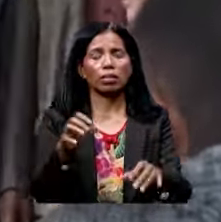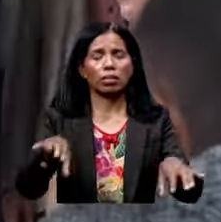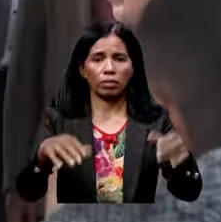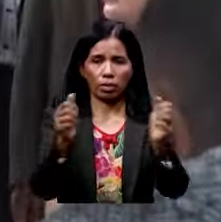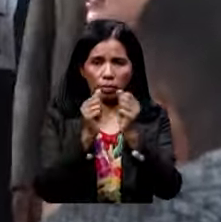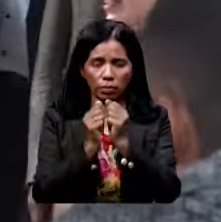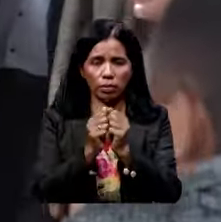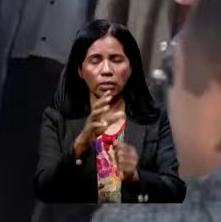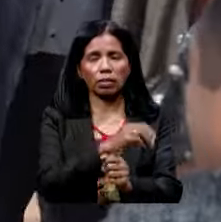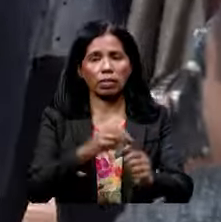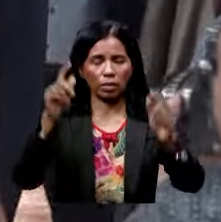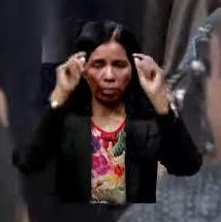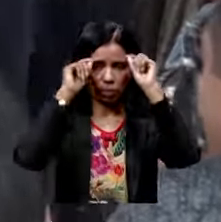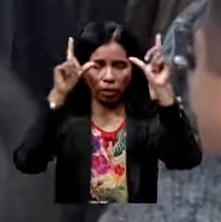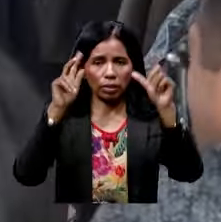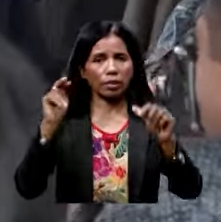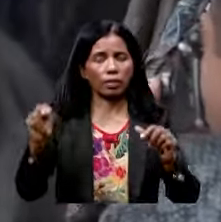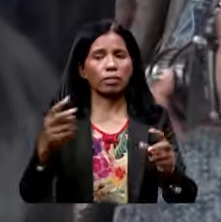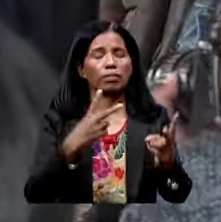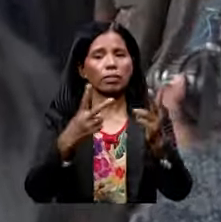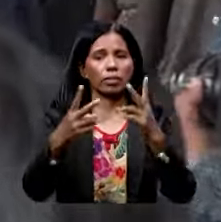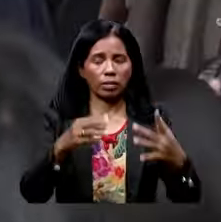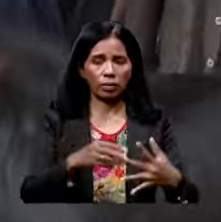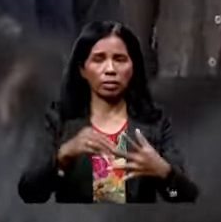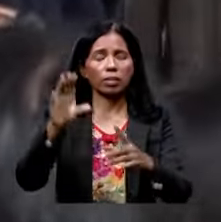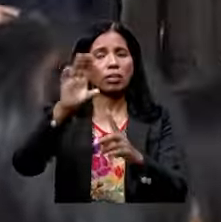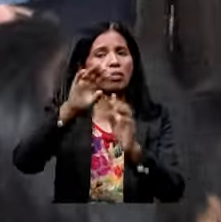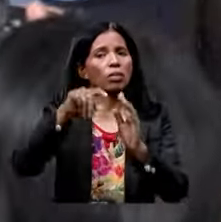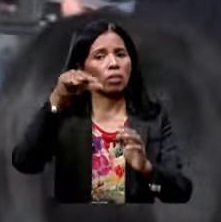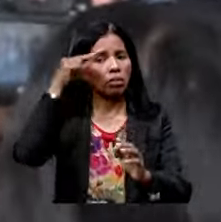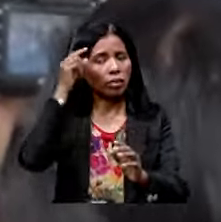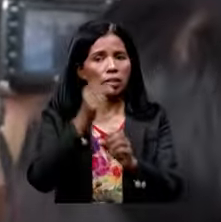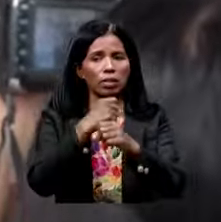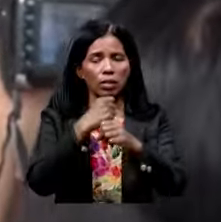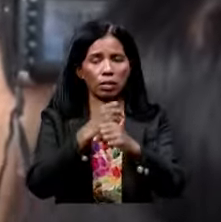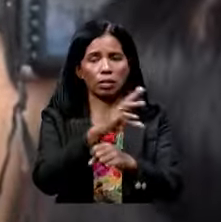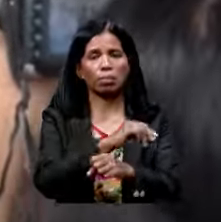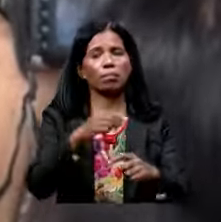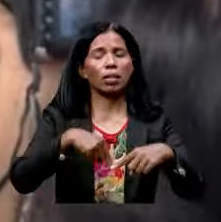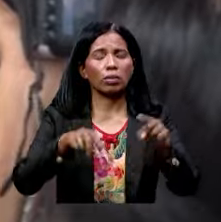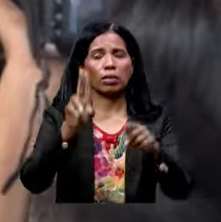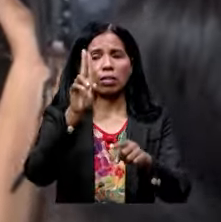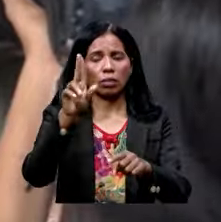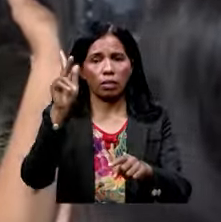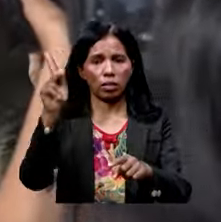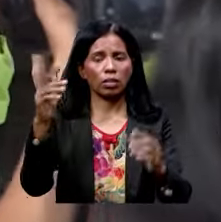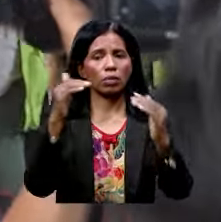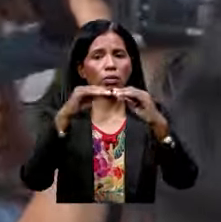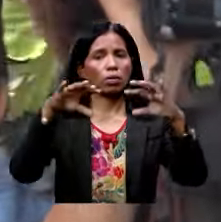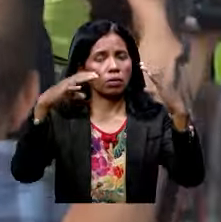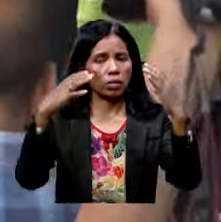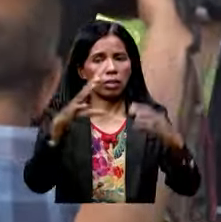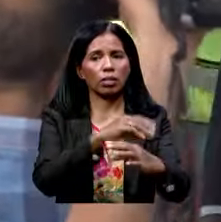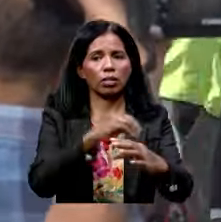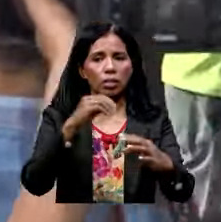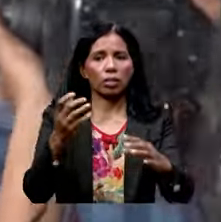cooperação bilateral timor-lestenian. E a visita oficial chefe governo ne se rala uluk para Reino Unido, onde encontra o Conselho Senhor no